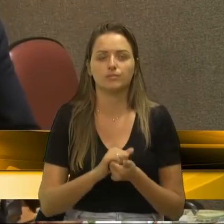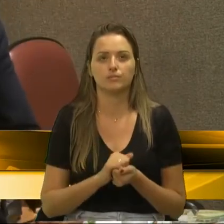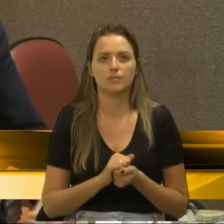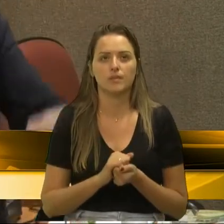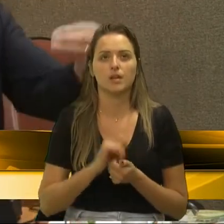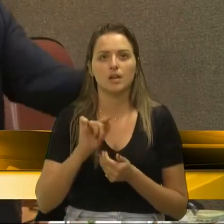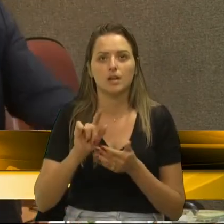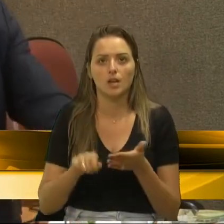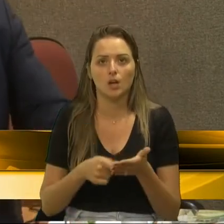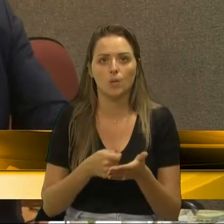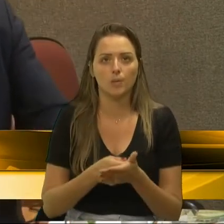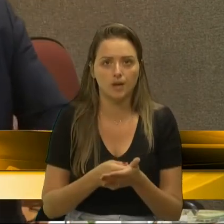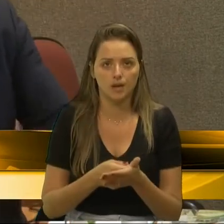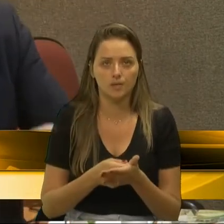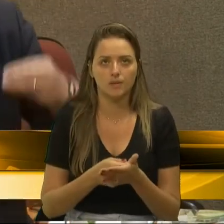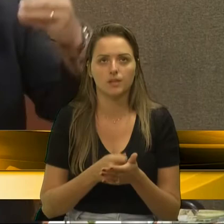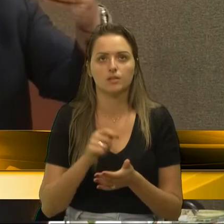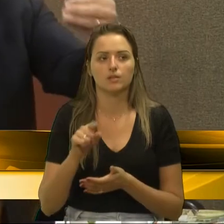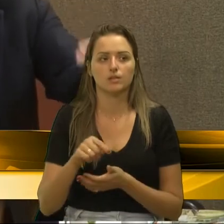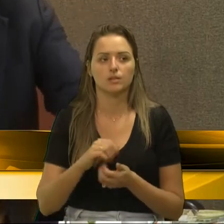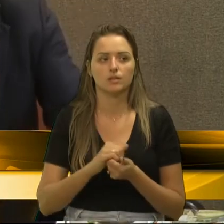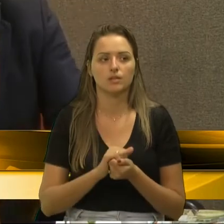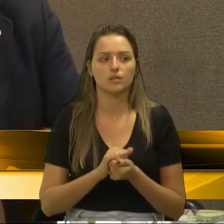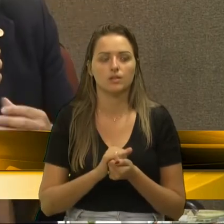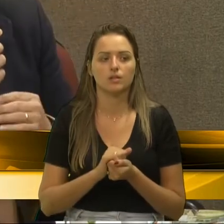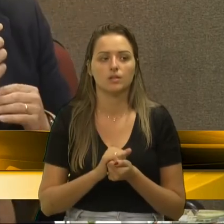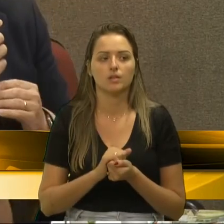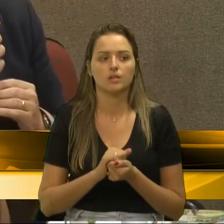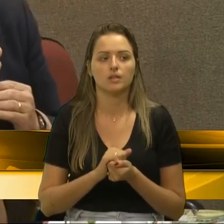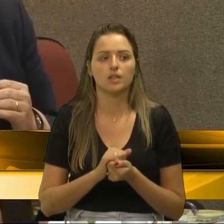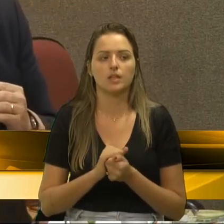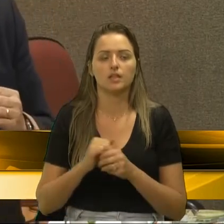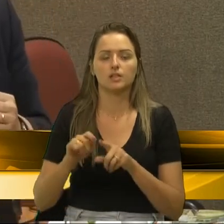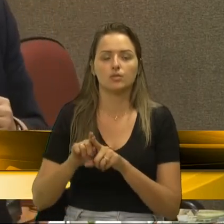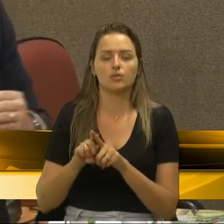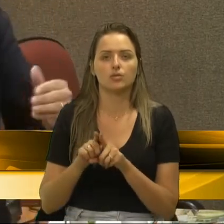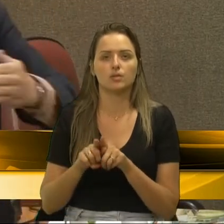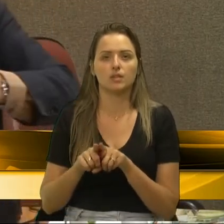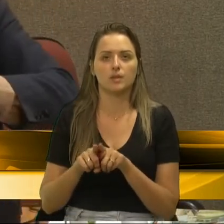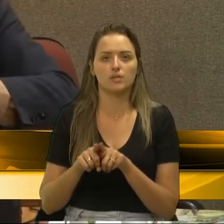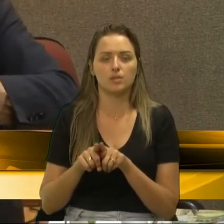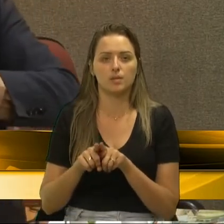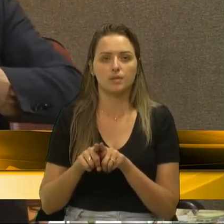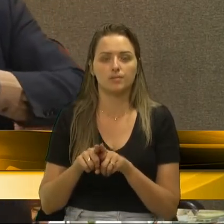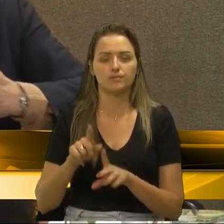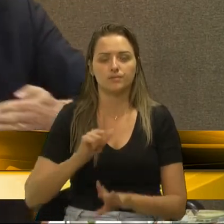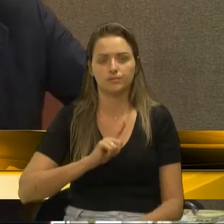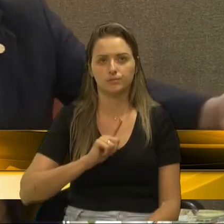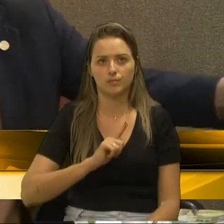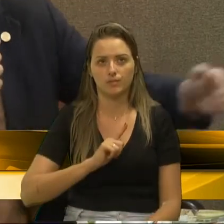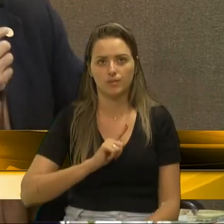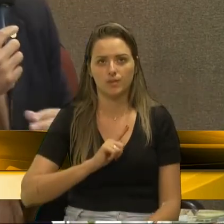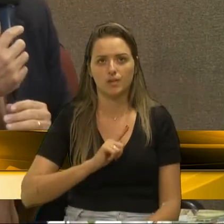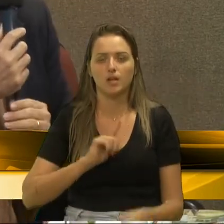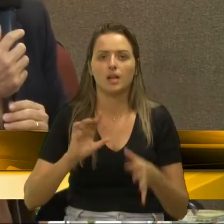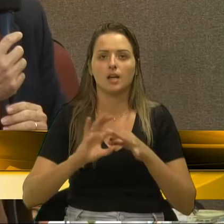o pagamento, são as indenizações das áreas junto aos proprietários para que possa estar desembaraçado, assim como